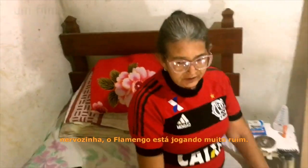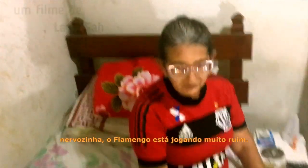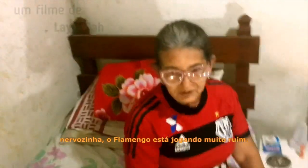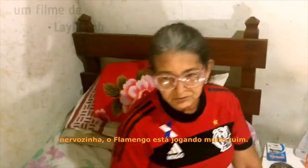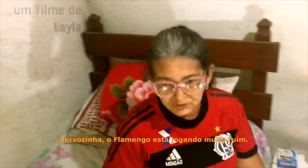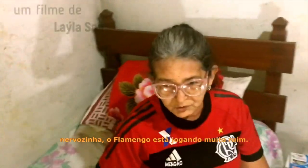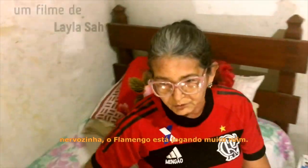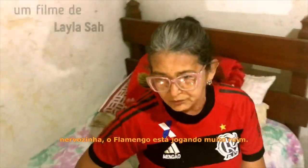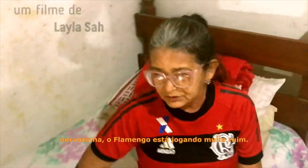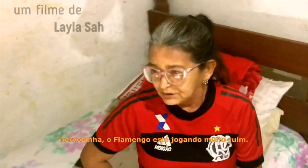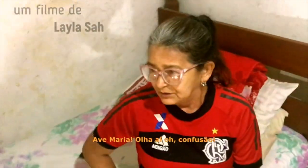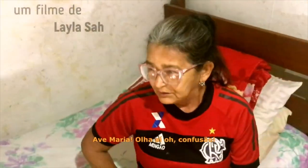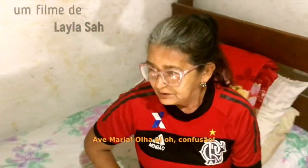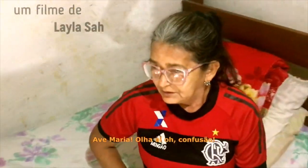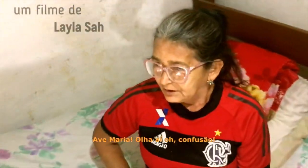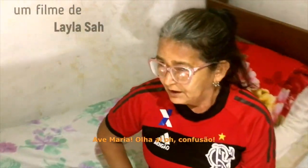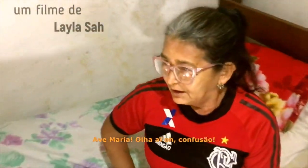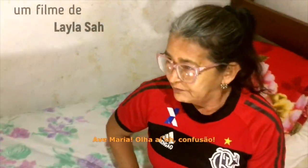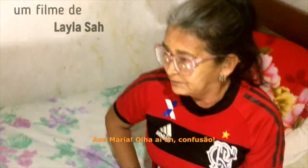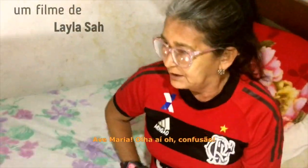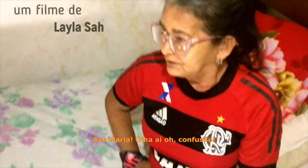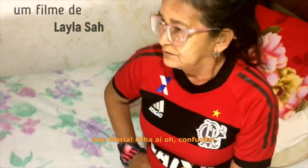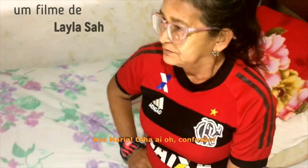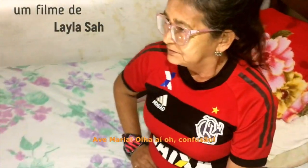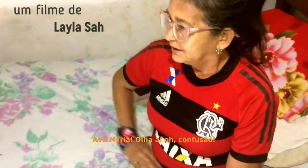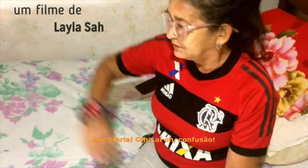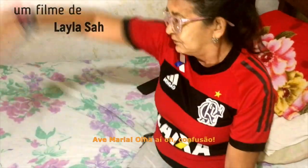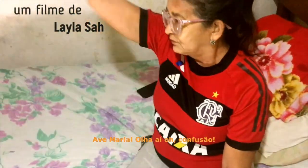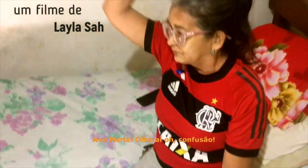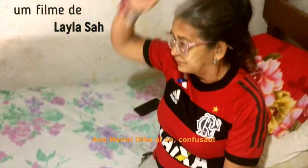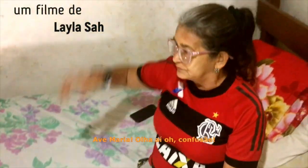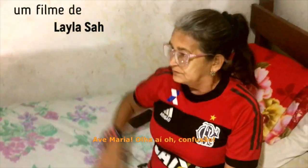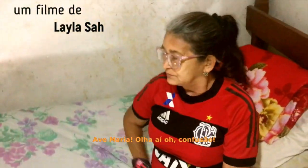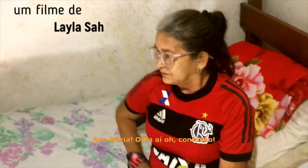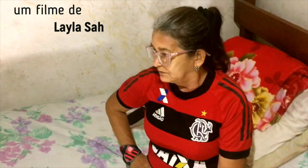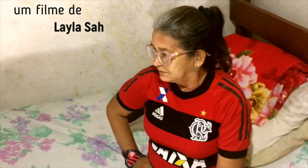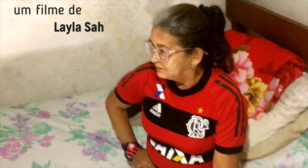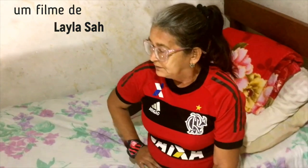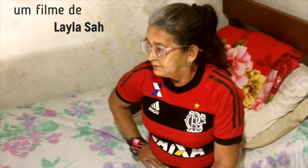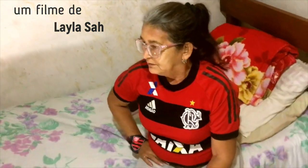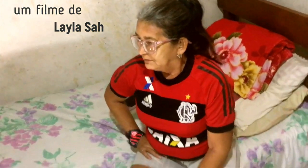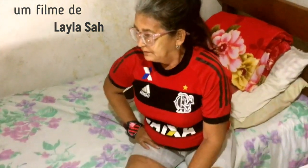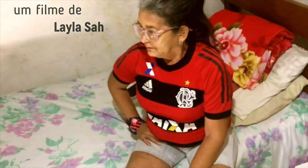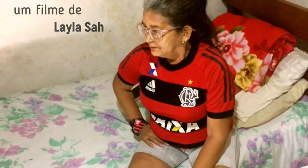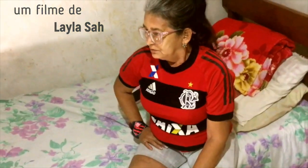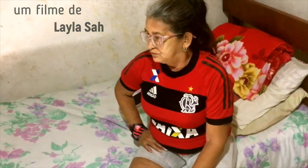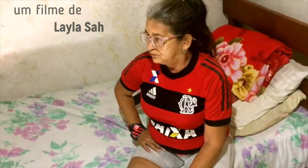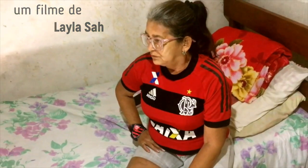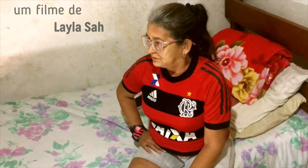Como é que tá jogando muito ruim. Ave Maria. Aí, ó, confusão.